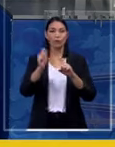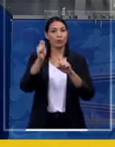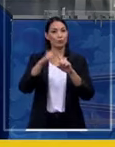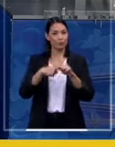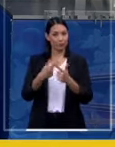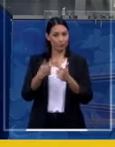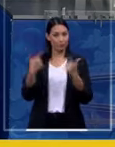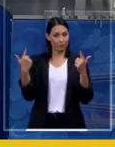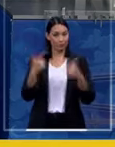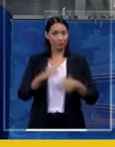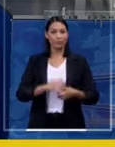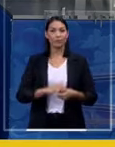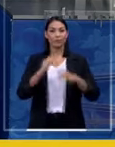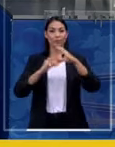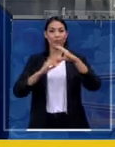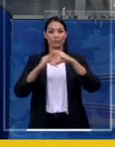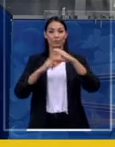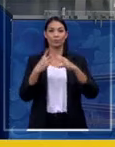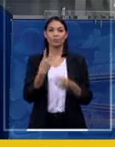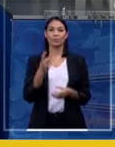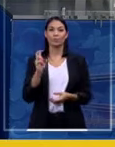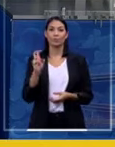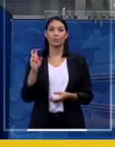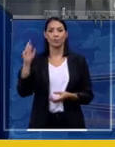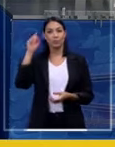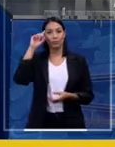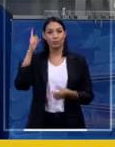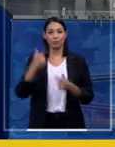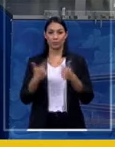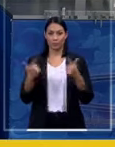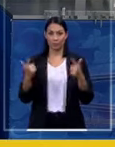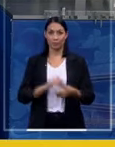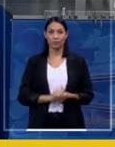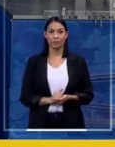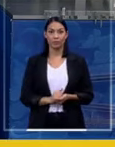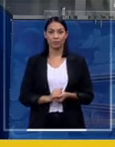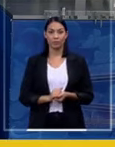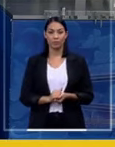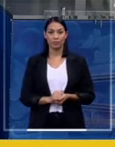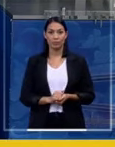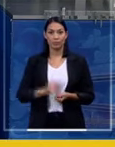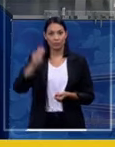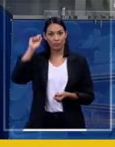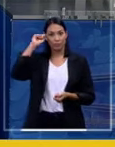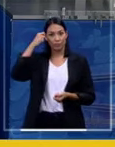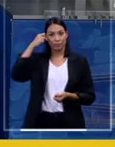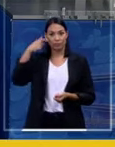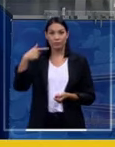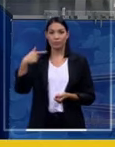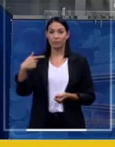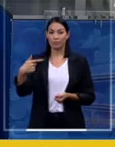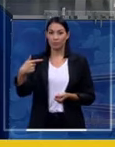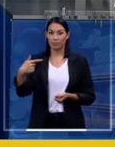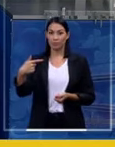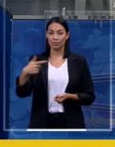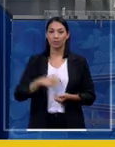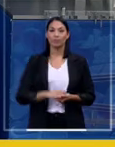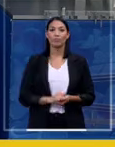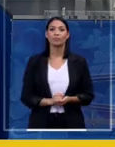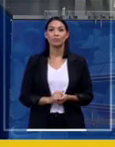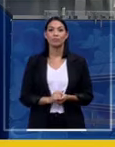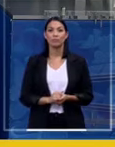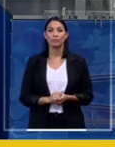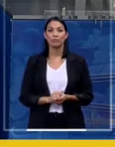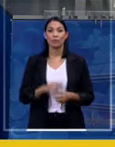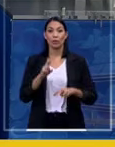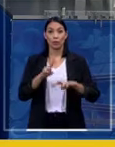da sorte no concurso 255 do dia de sorte. Caiu a bola preta número 7. Bola preta número 7 corresponde ao mês